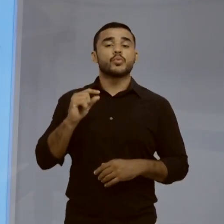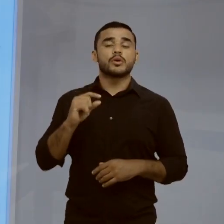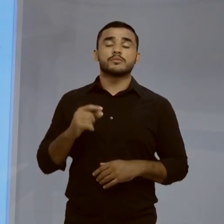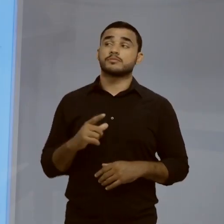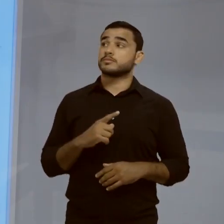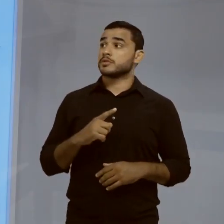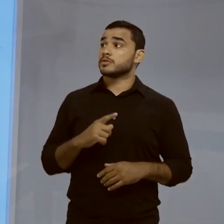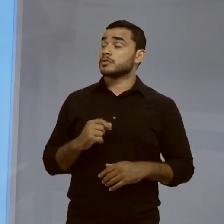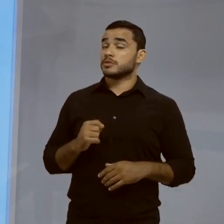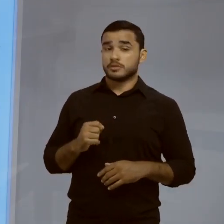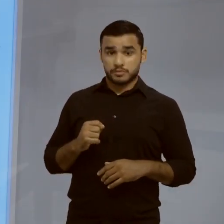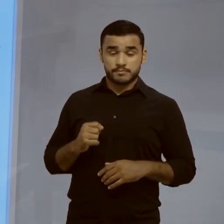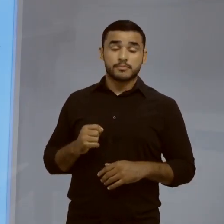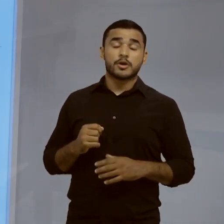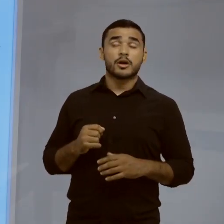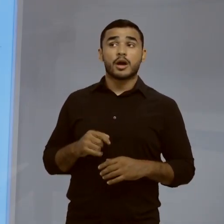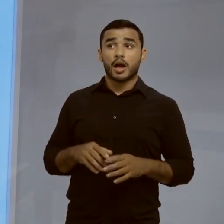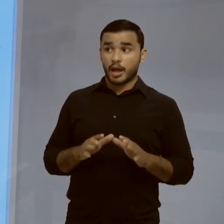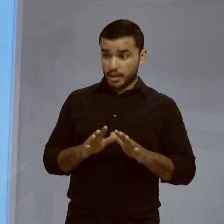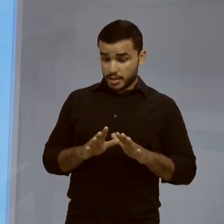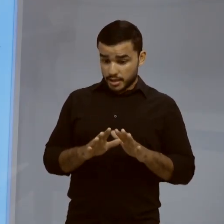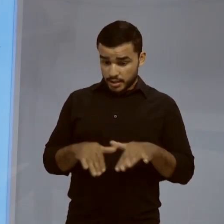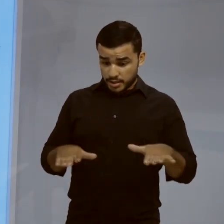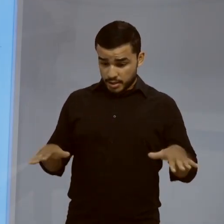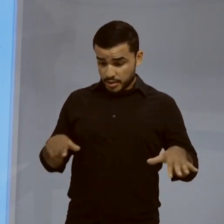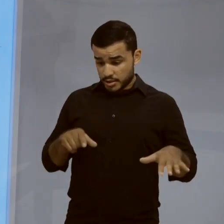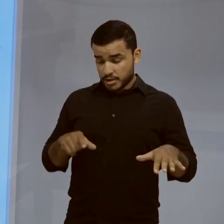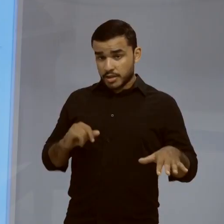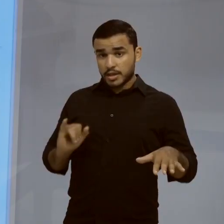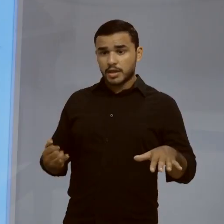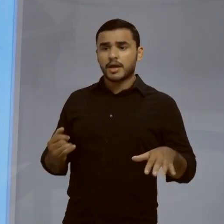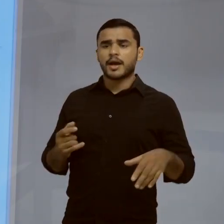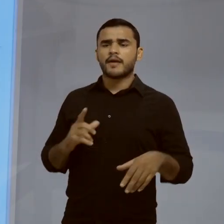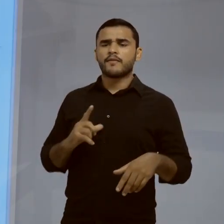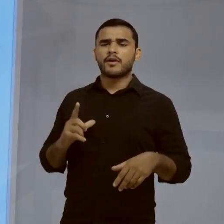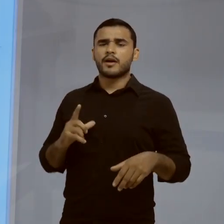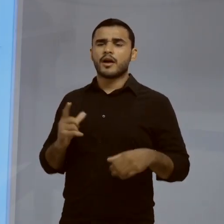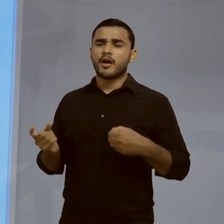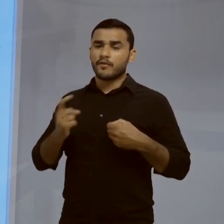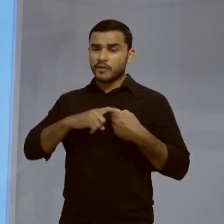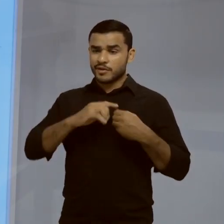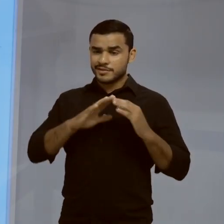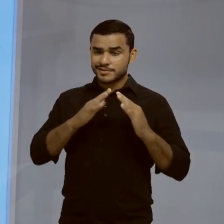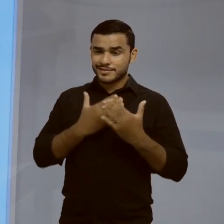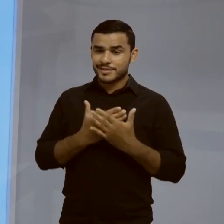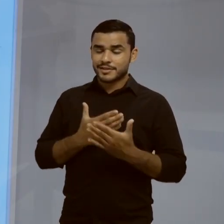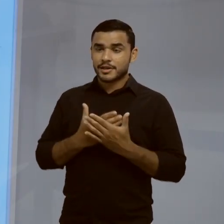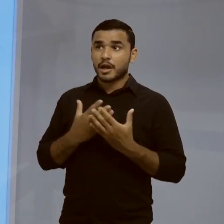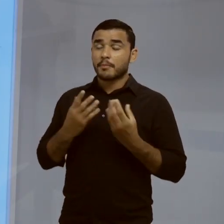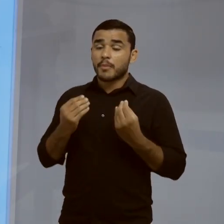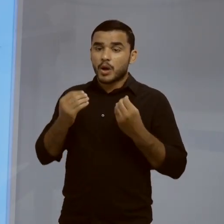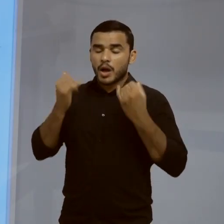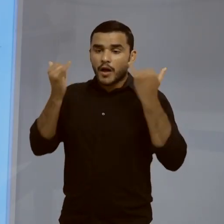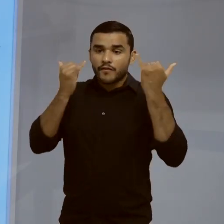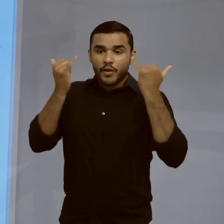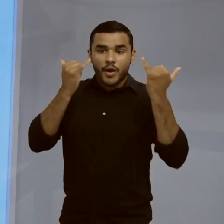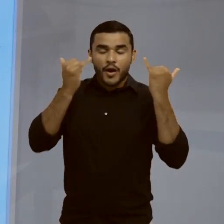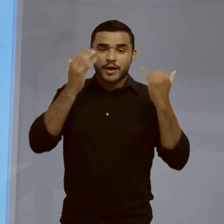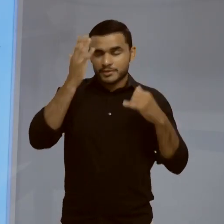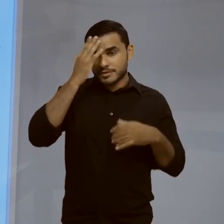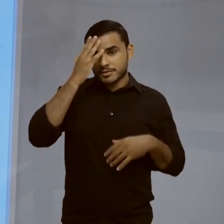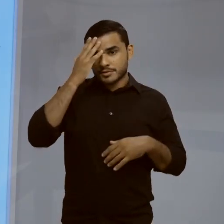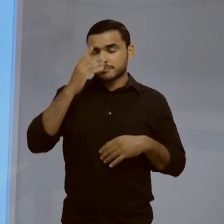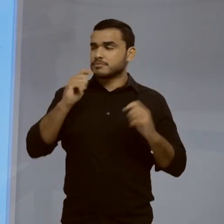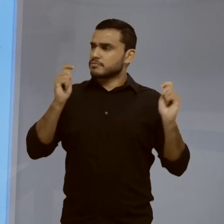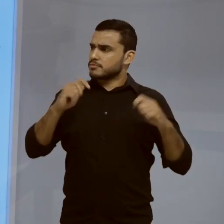que a criança volte aí à escola já não num baque de informações, né, que de fato as